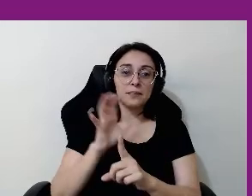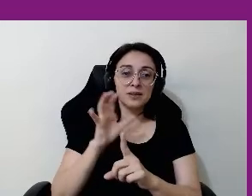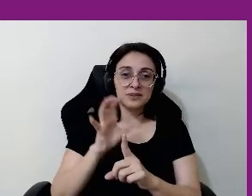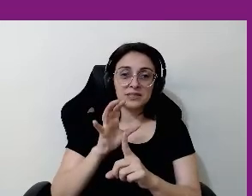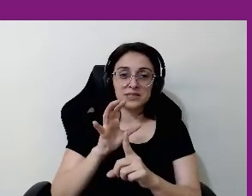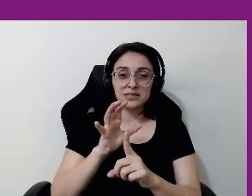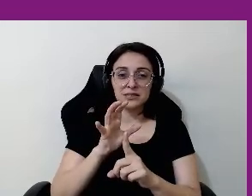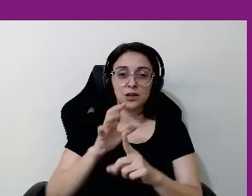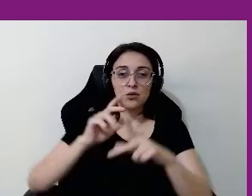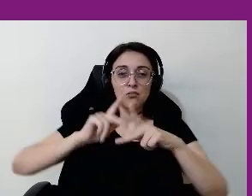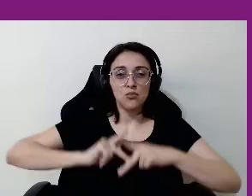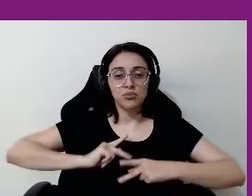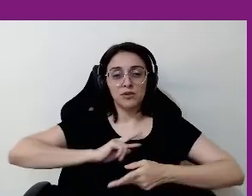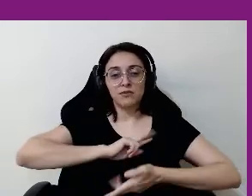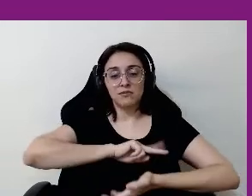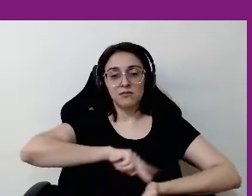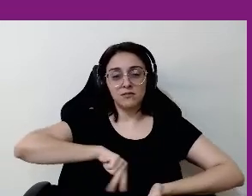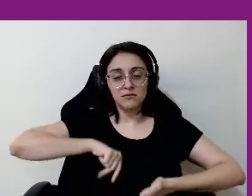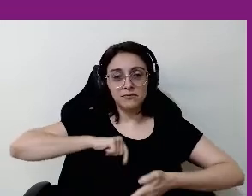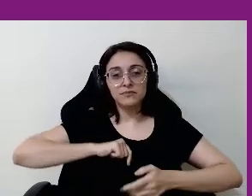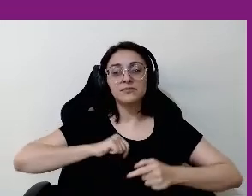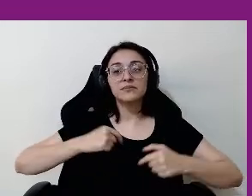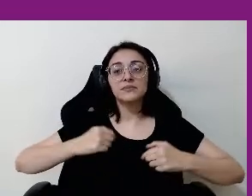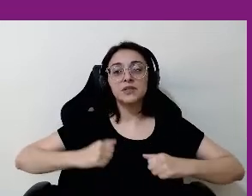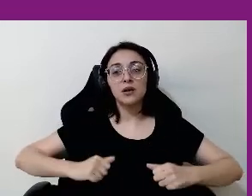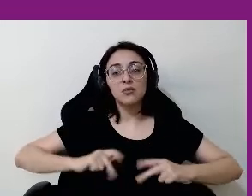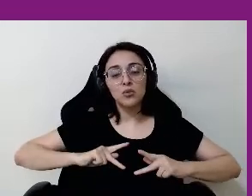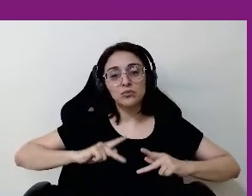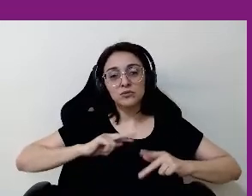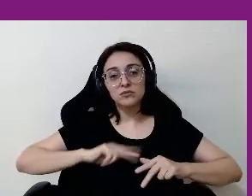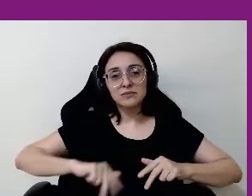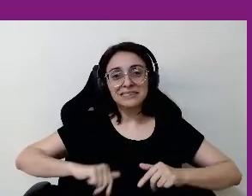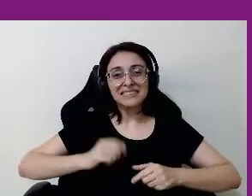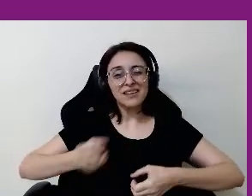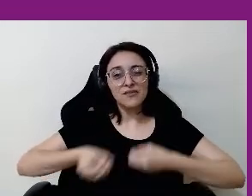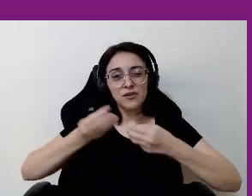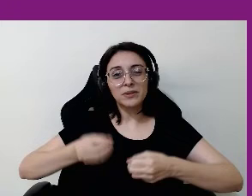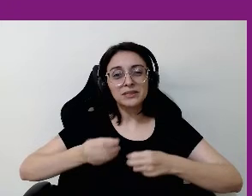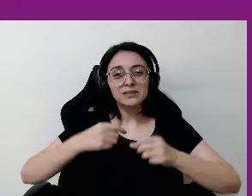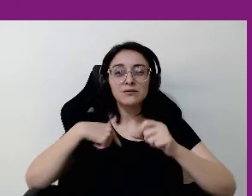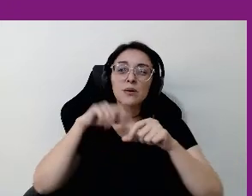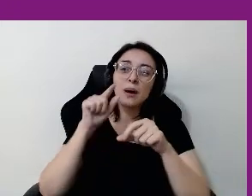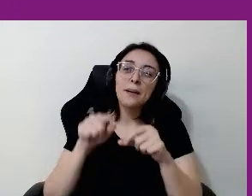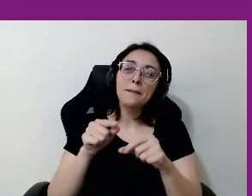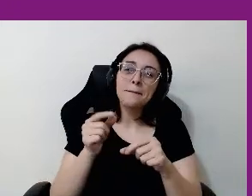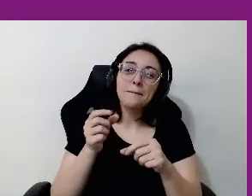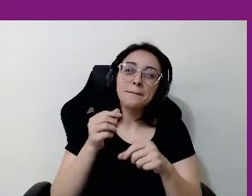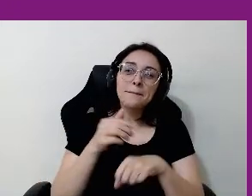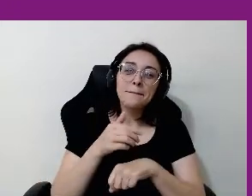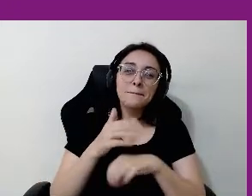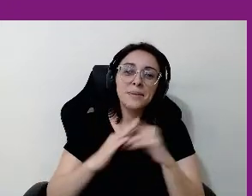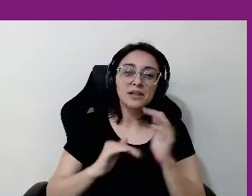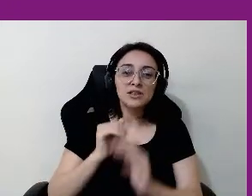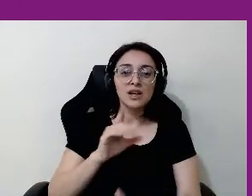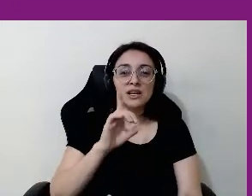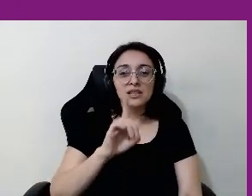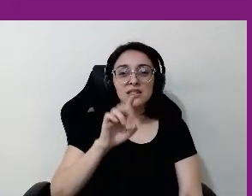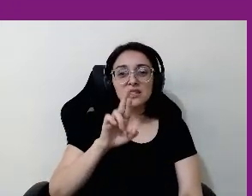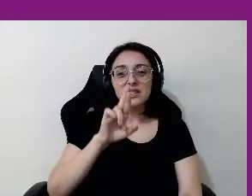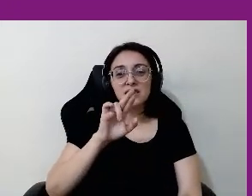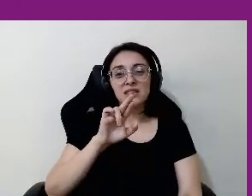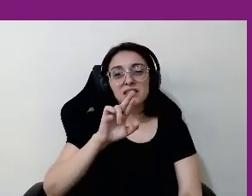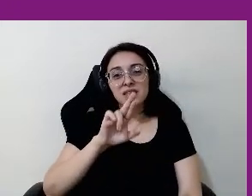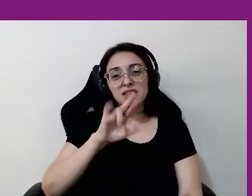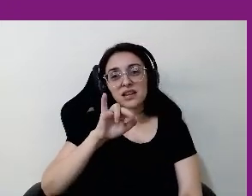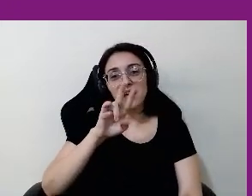transpulmonar. E quando a gente fala de pressão transpulmonar, um dado prático sobre isso é a driving pressure, que